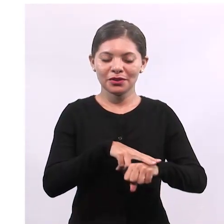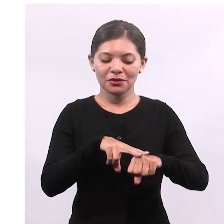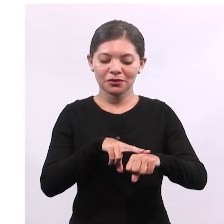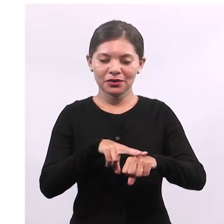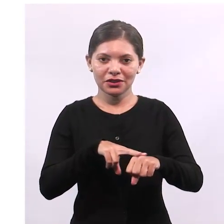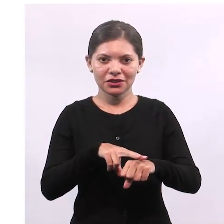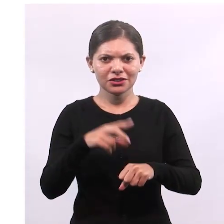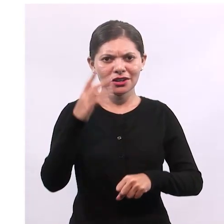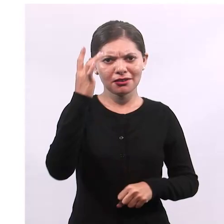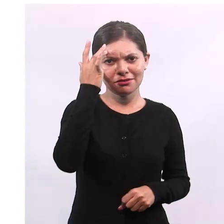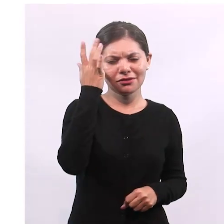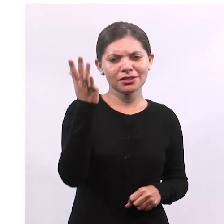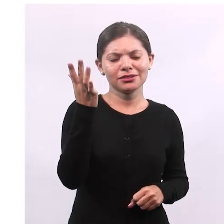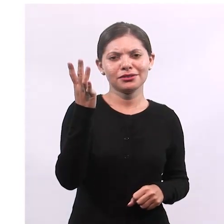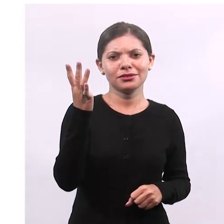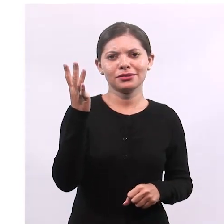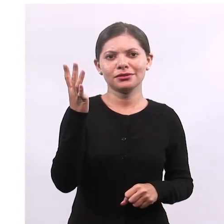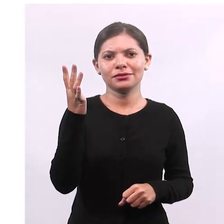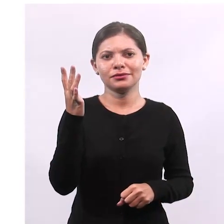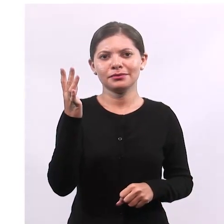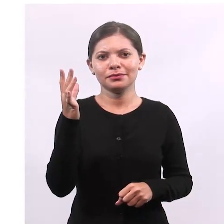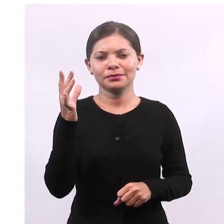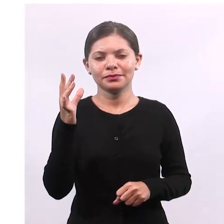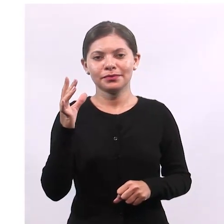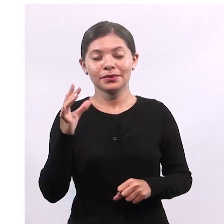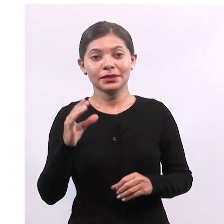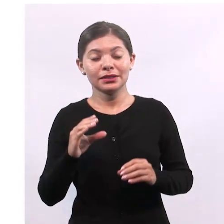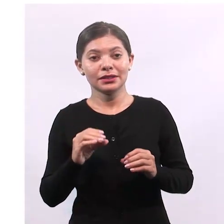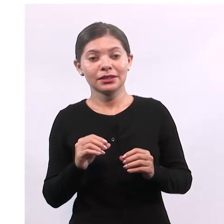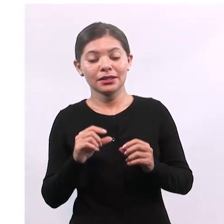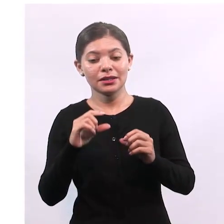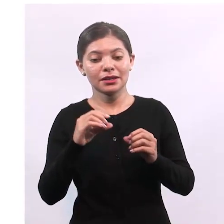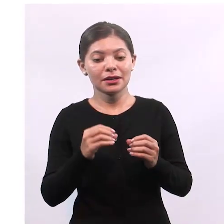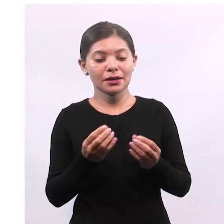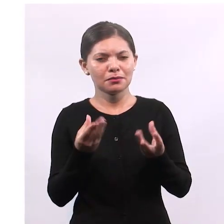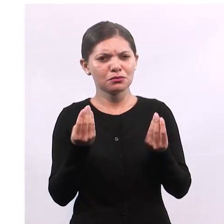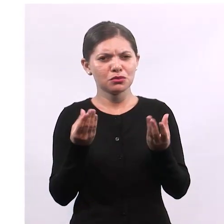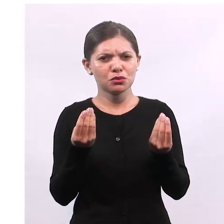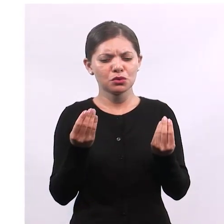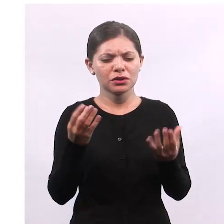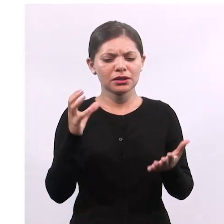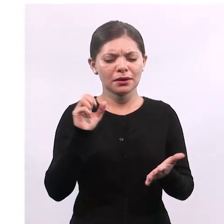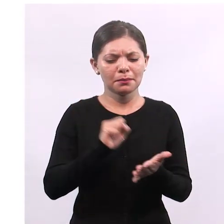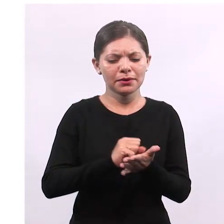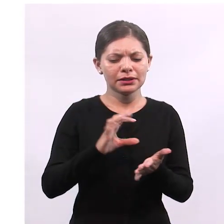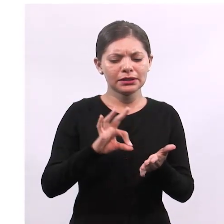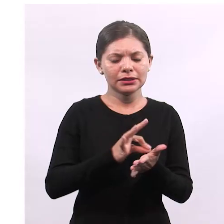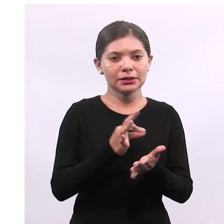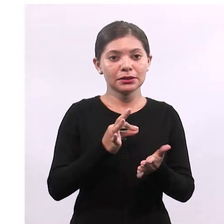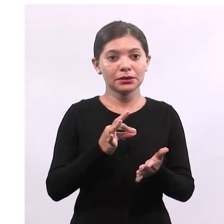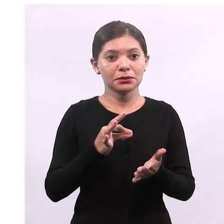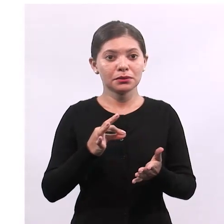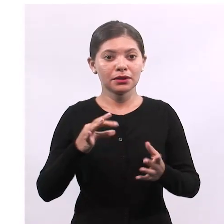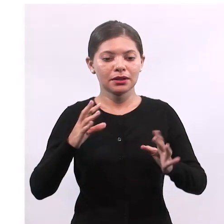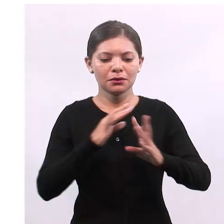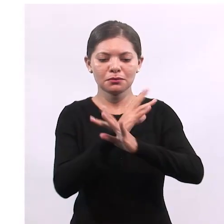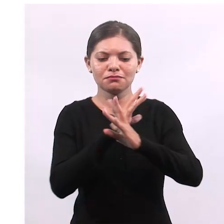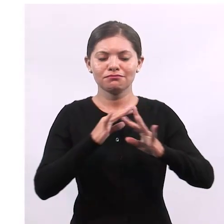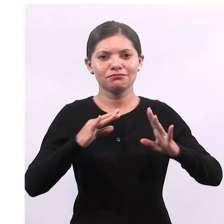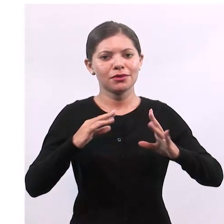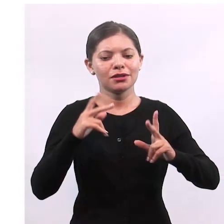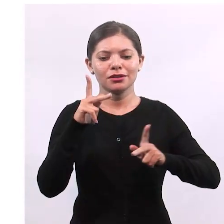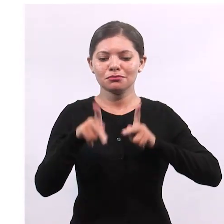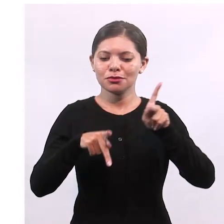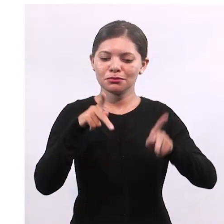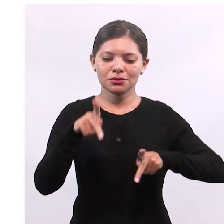zona urbana então é fácil perceber que a predominância de matrícula é sempre na zona urbana onde concentra a maior